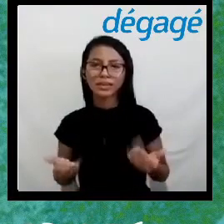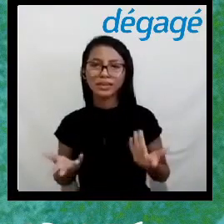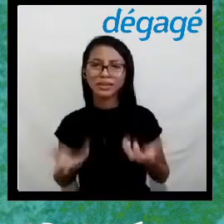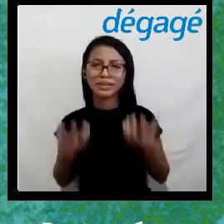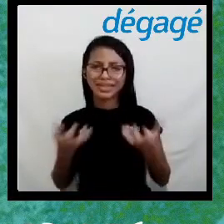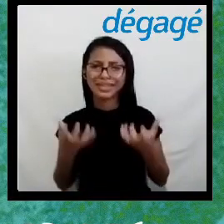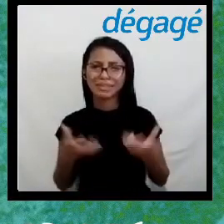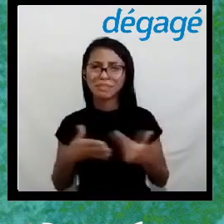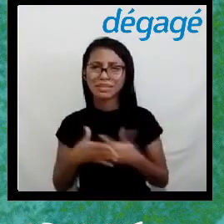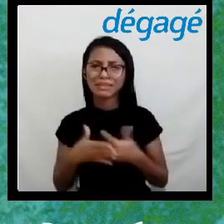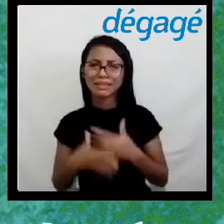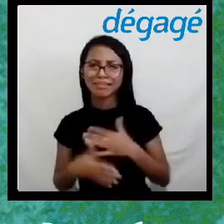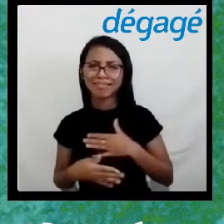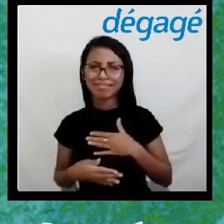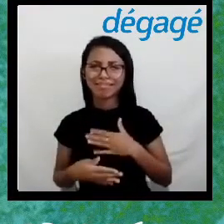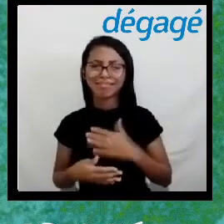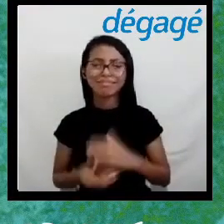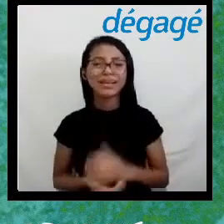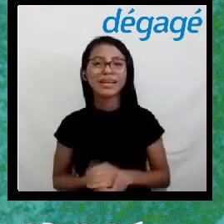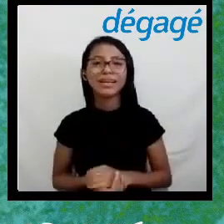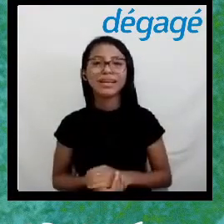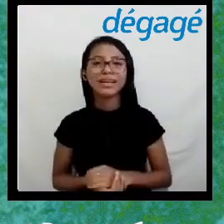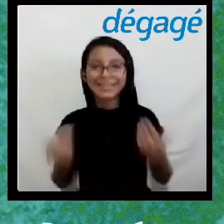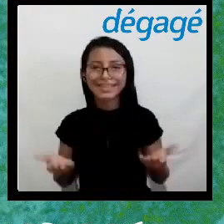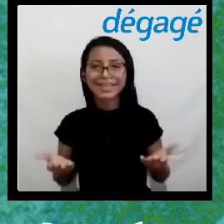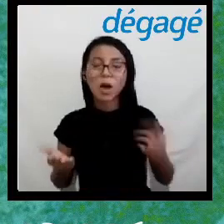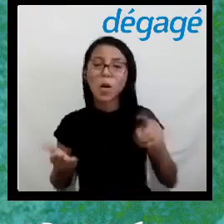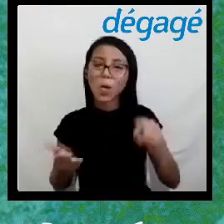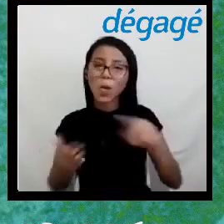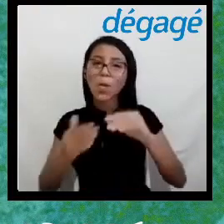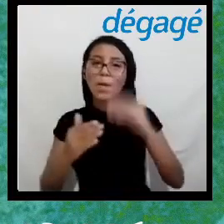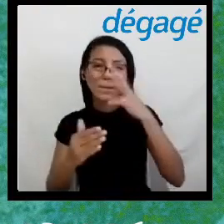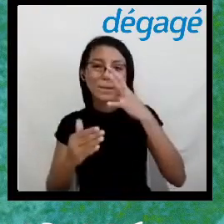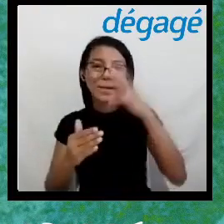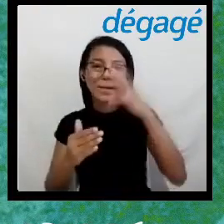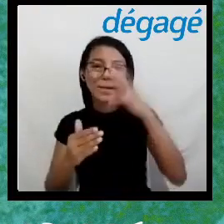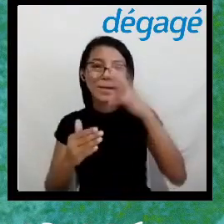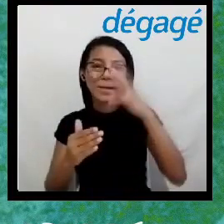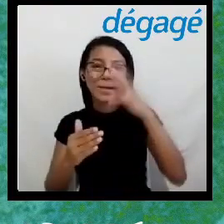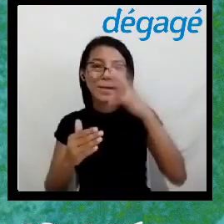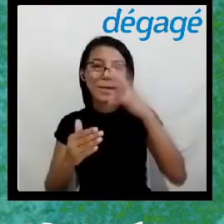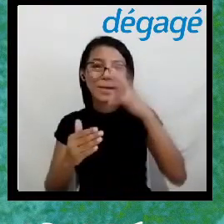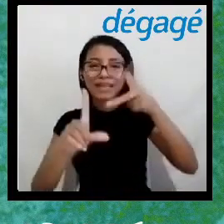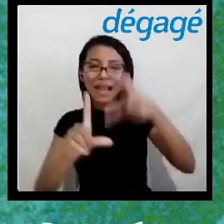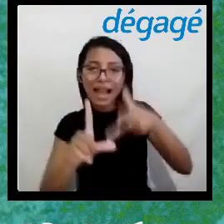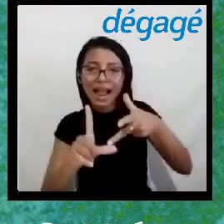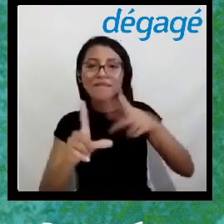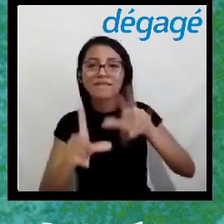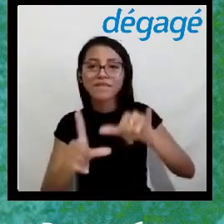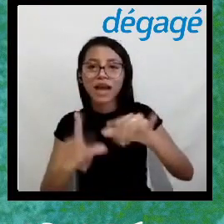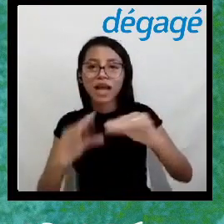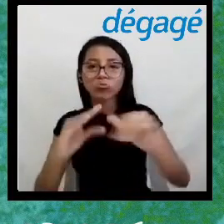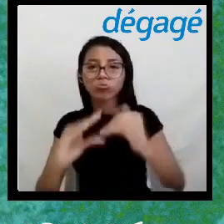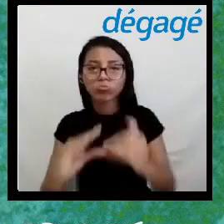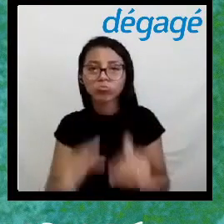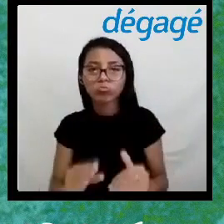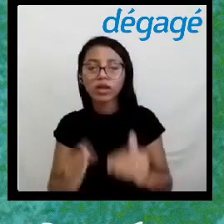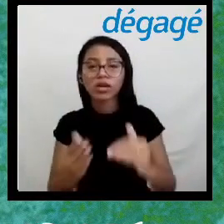público. Depois, se tiver tempo, eu trago algumas questões. Mas agradecer muito as falas de